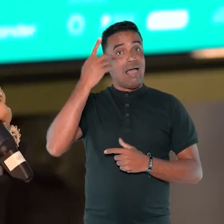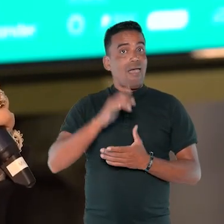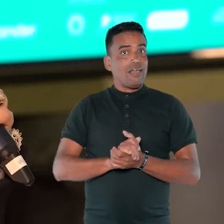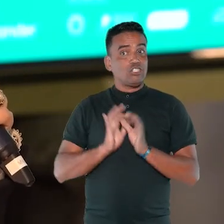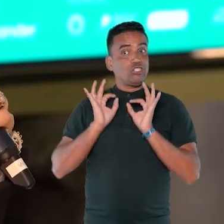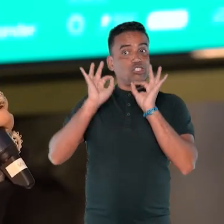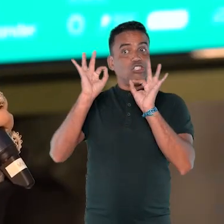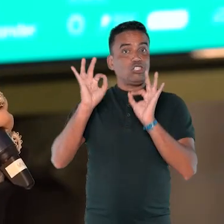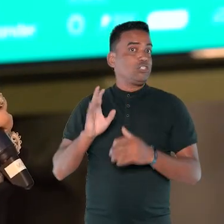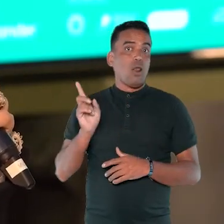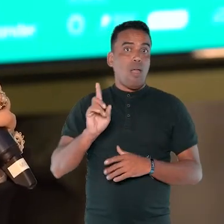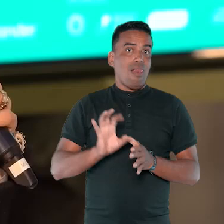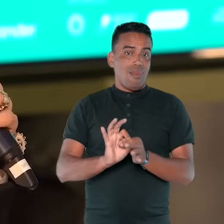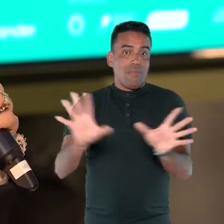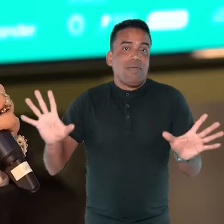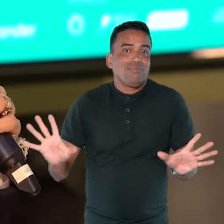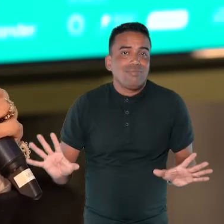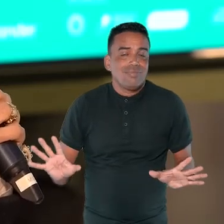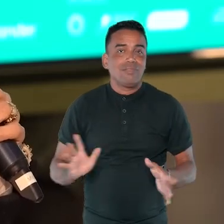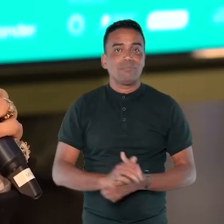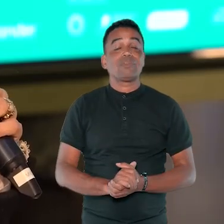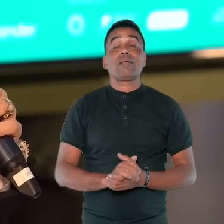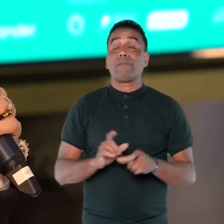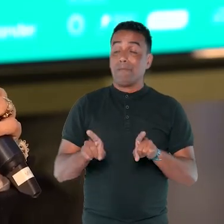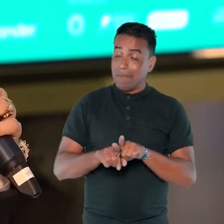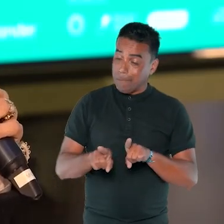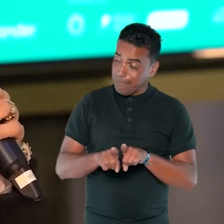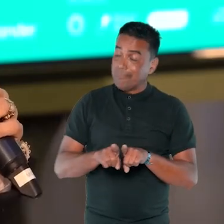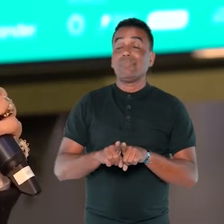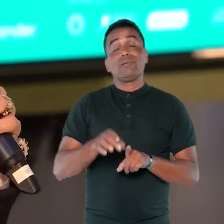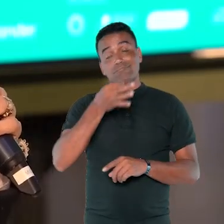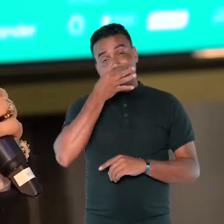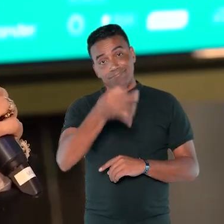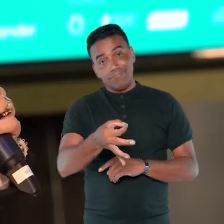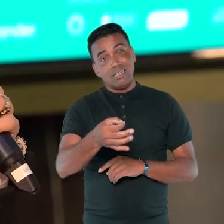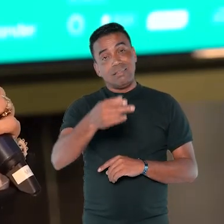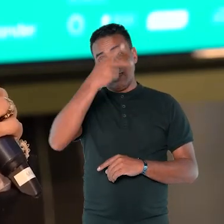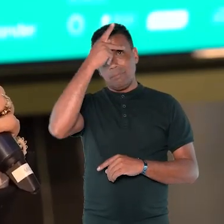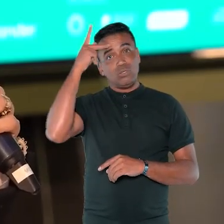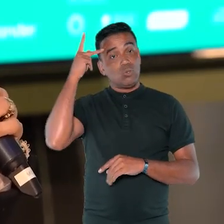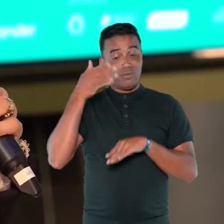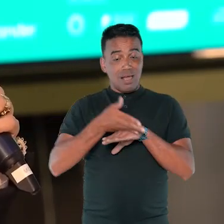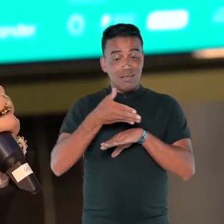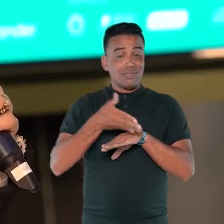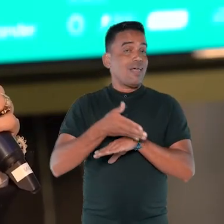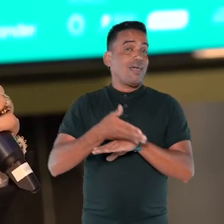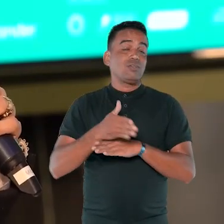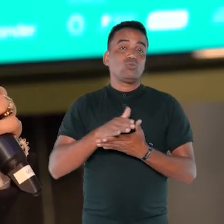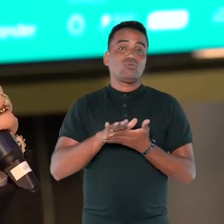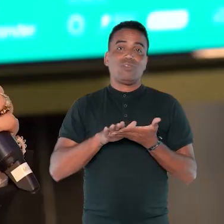não uma liberdade, mas também eu acho que há aqueles que não têm acesso ainda nem a